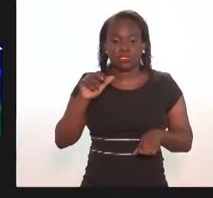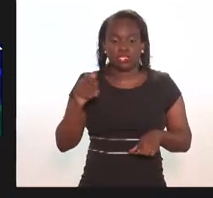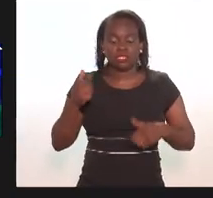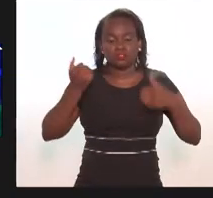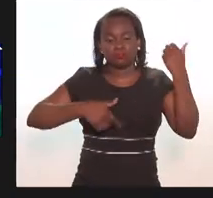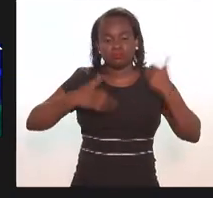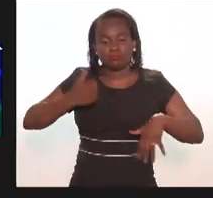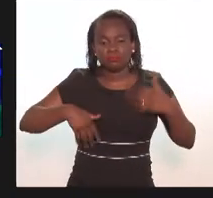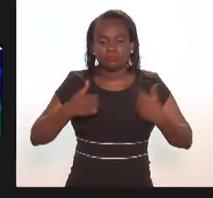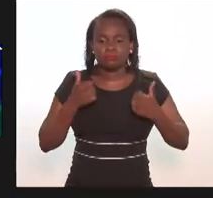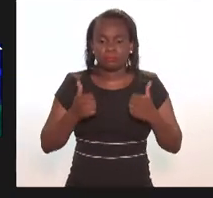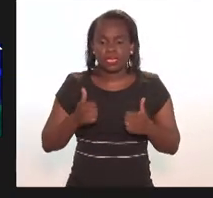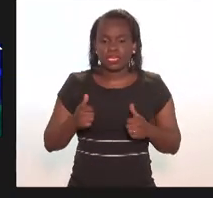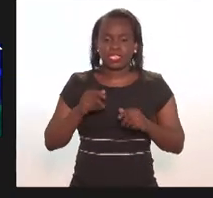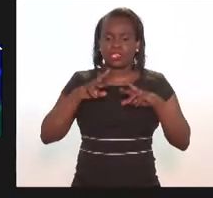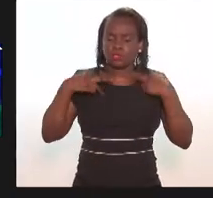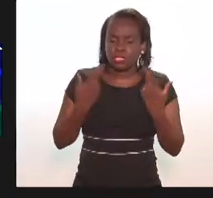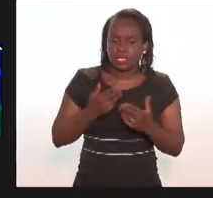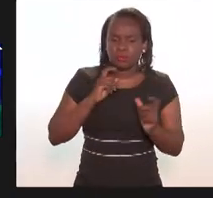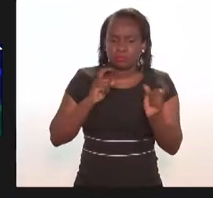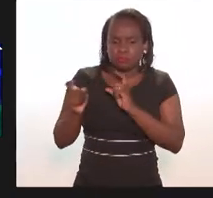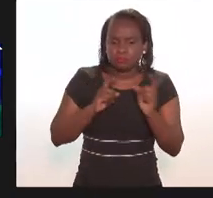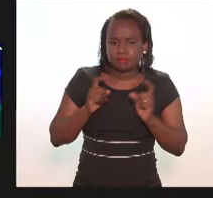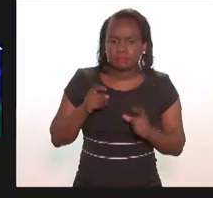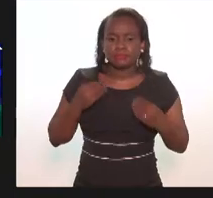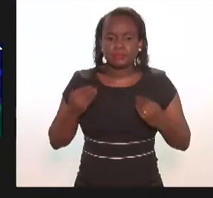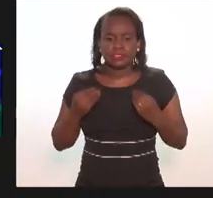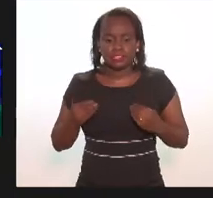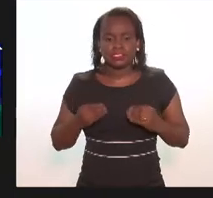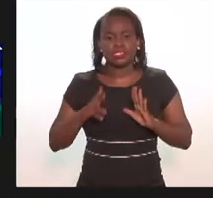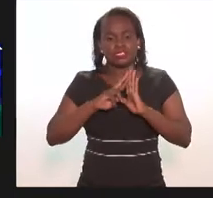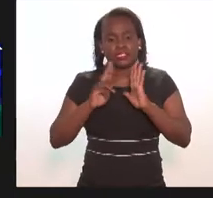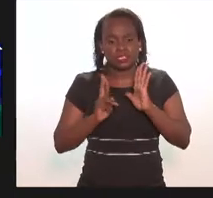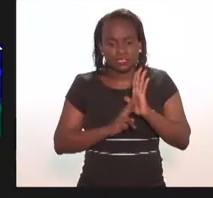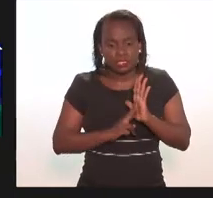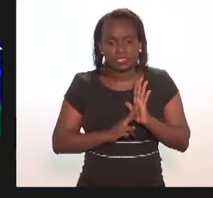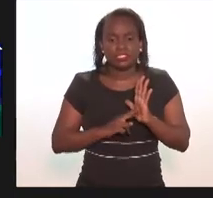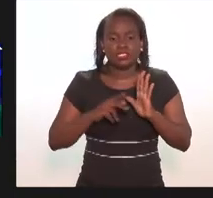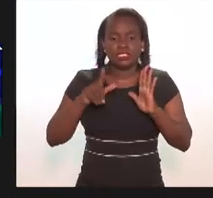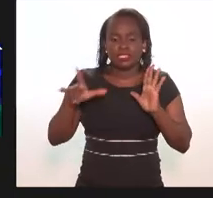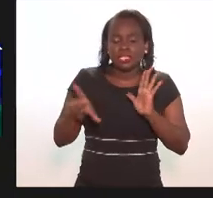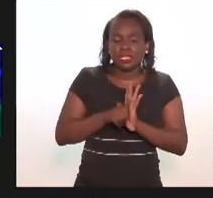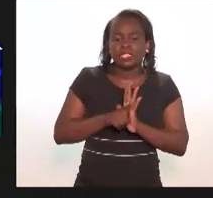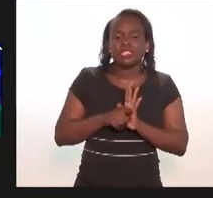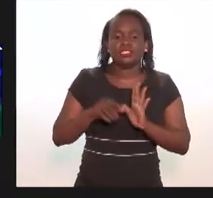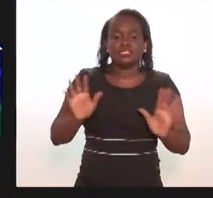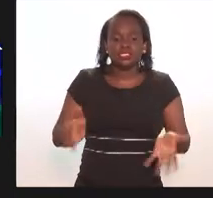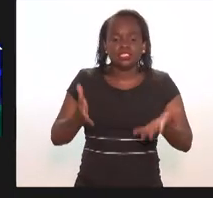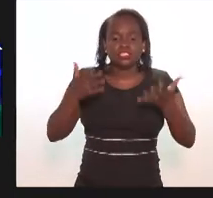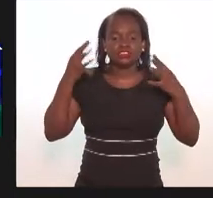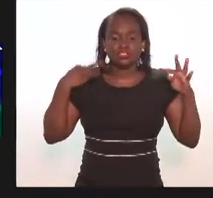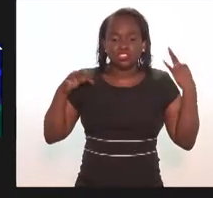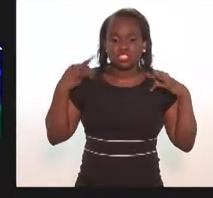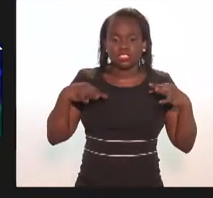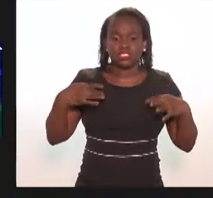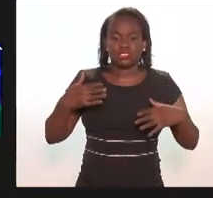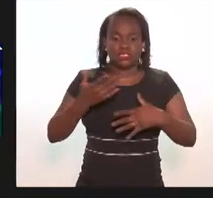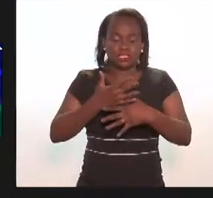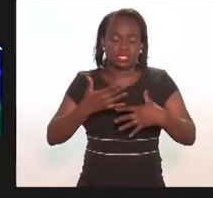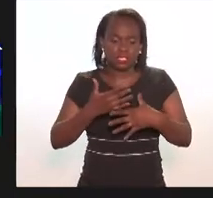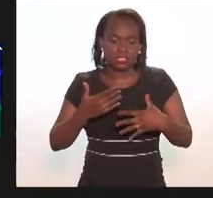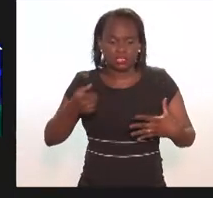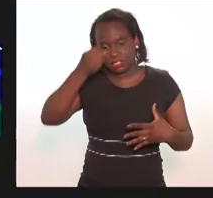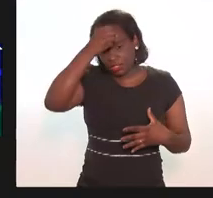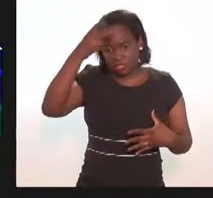né, bem, fizemos audiência, para regulamentar aquela lei de incentivo turístico, de cidade que,